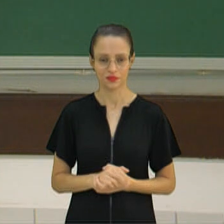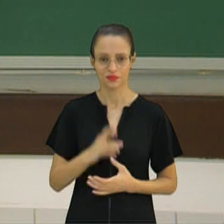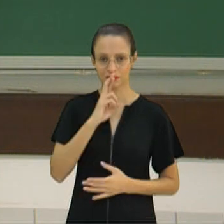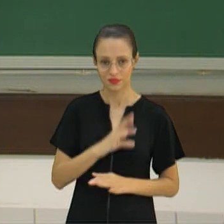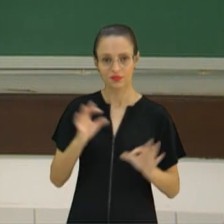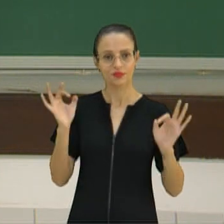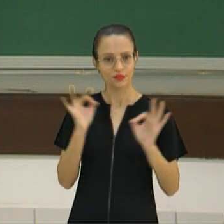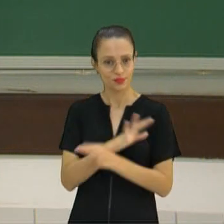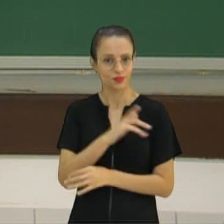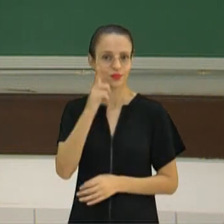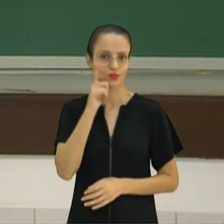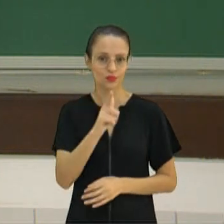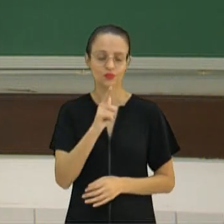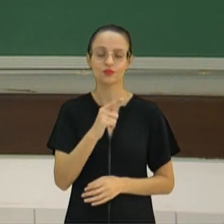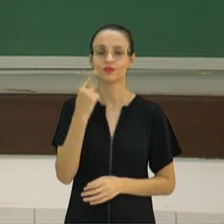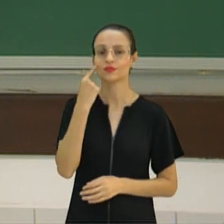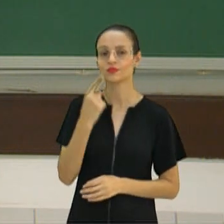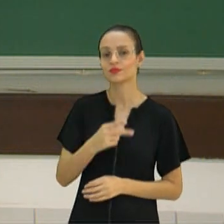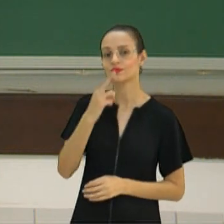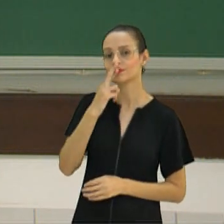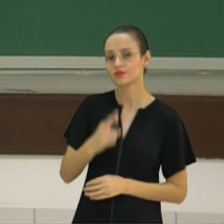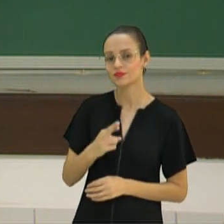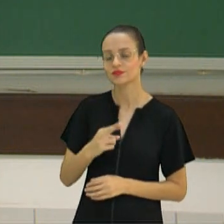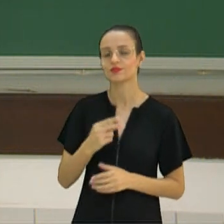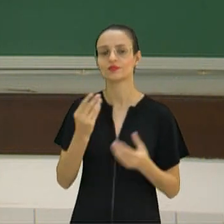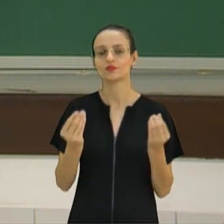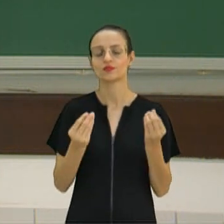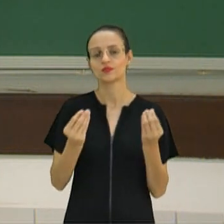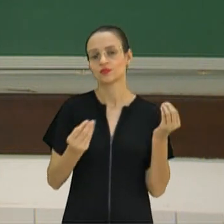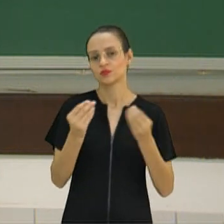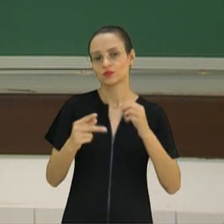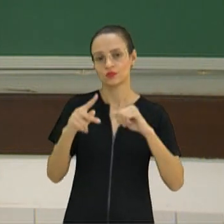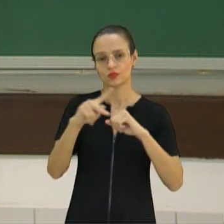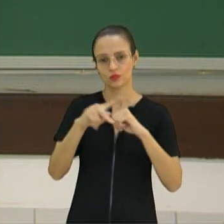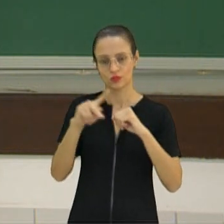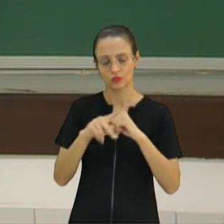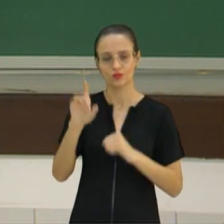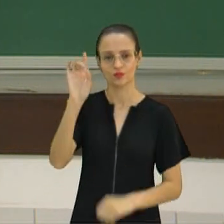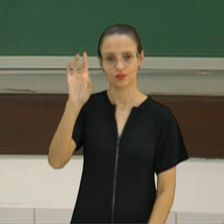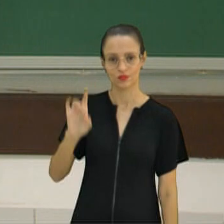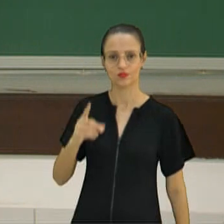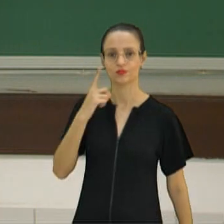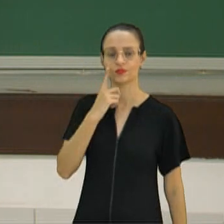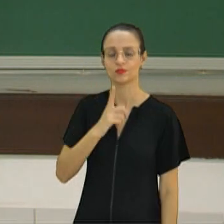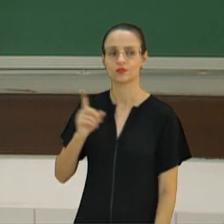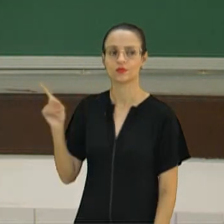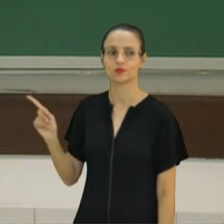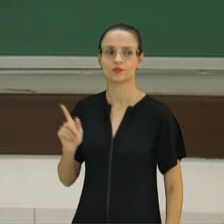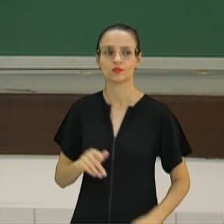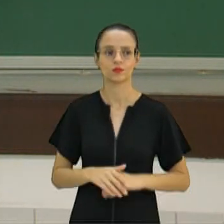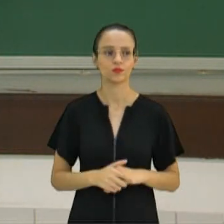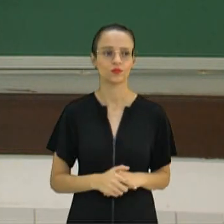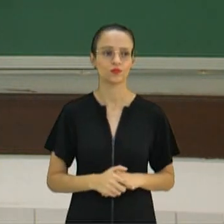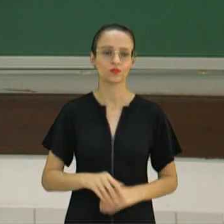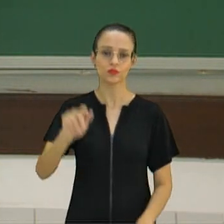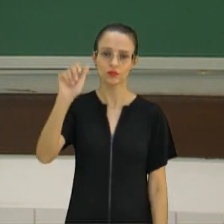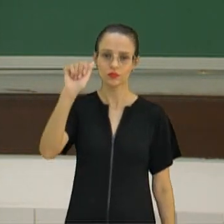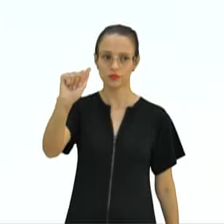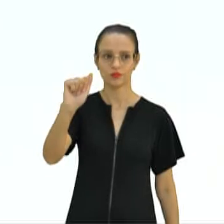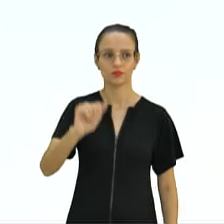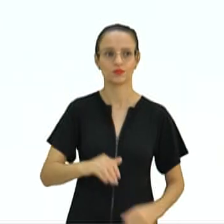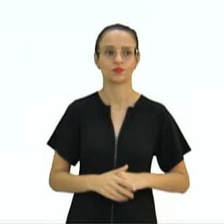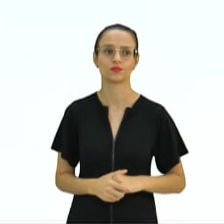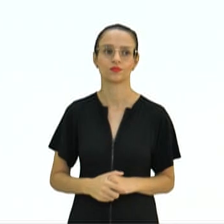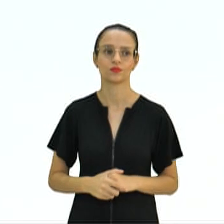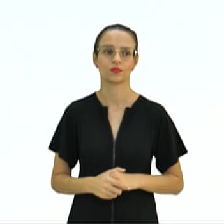Respondeu? Consigo classificar a posição do pronome em cada enunciado? Então, confira. Letra A. Nós